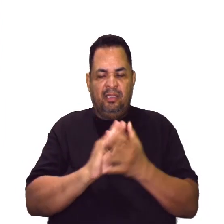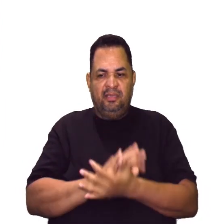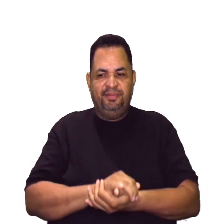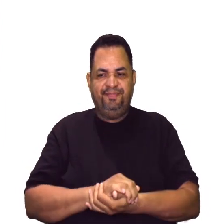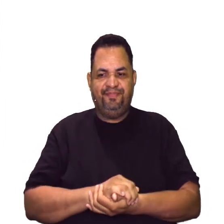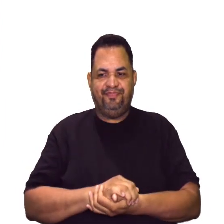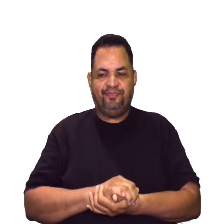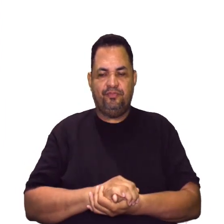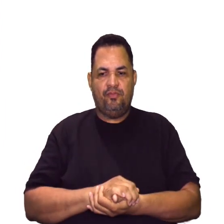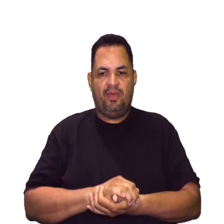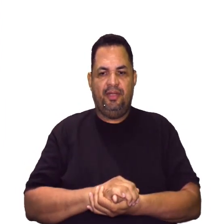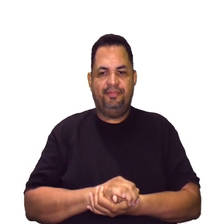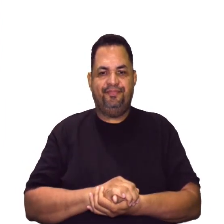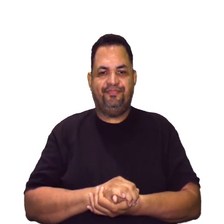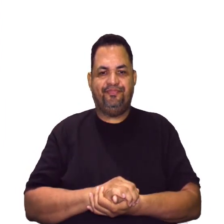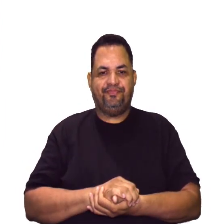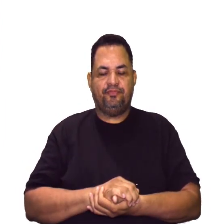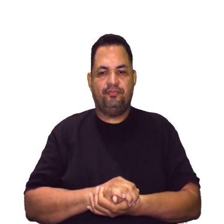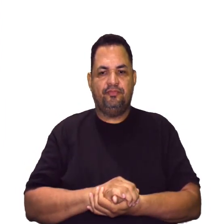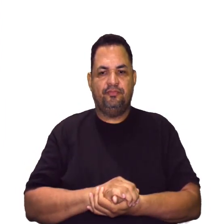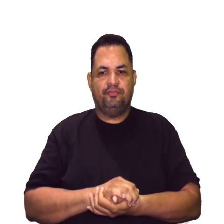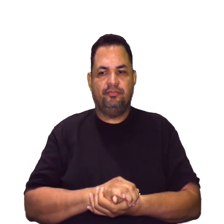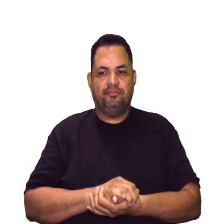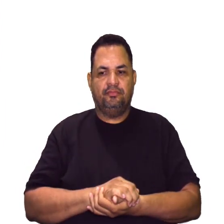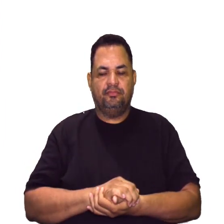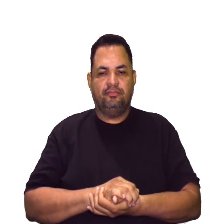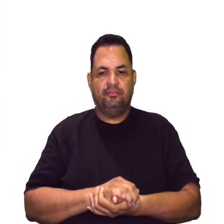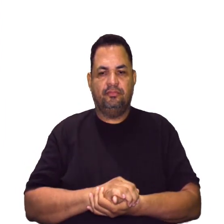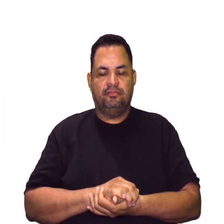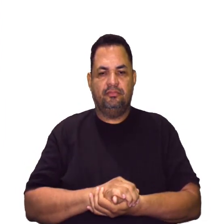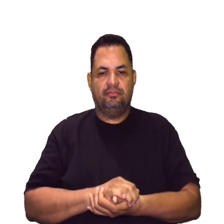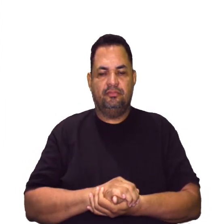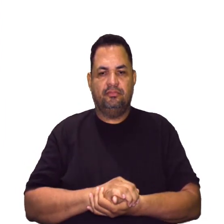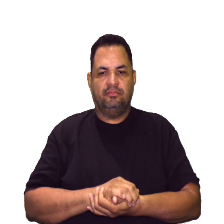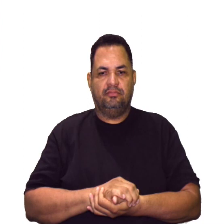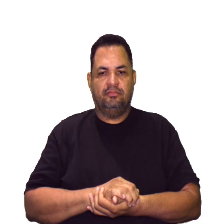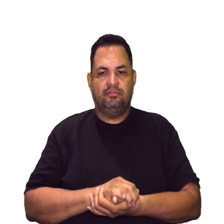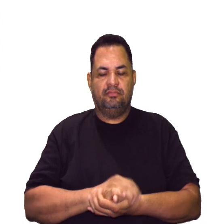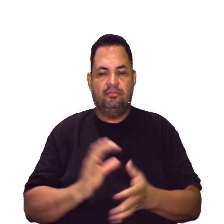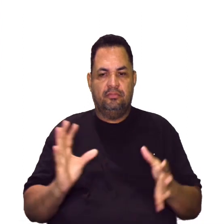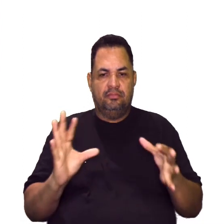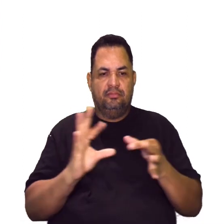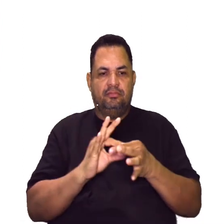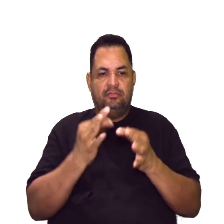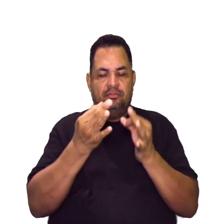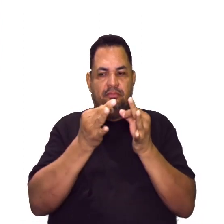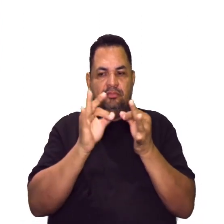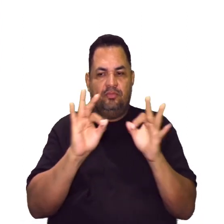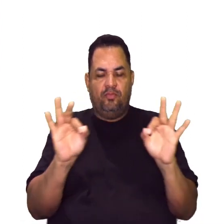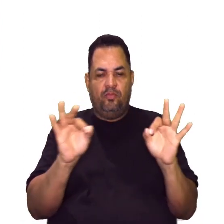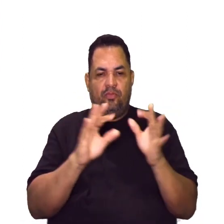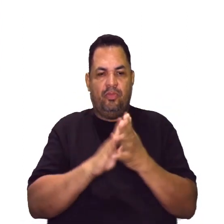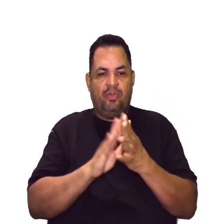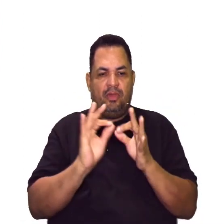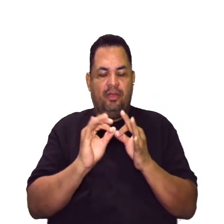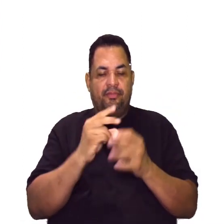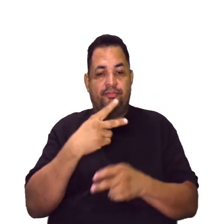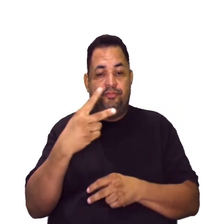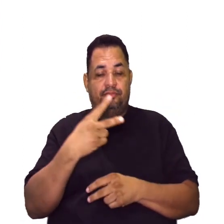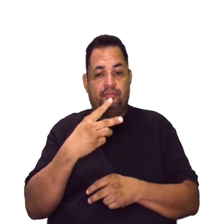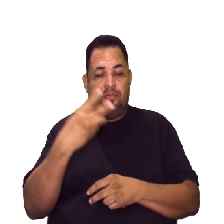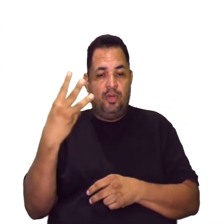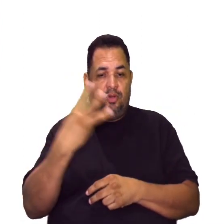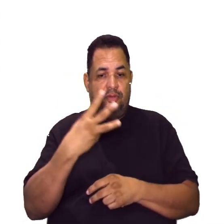de valência, entre os pares de elétrons na camada de valência, as ligações simples, duplas ou